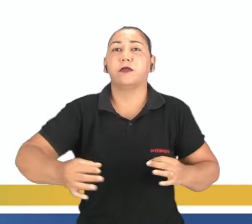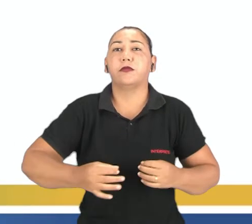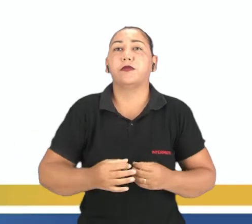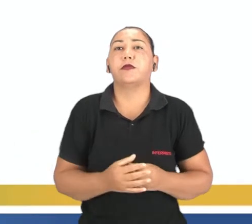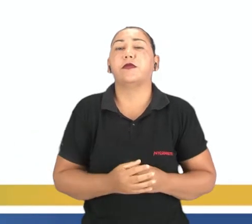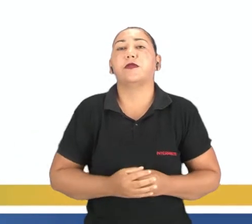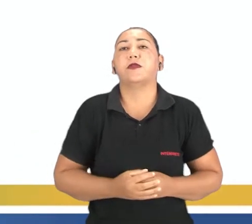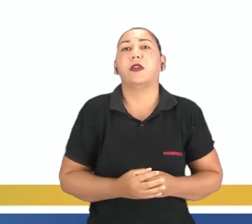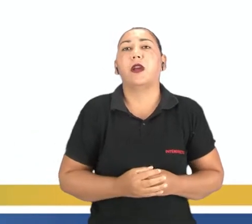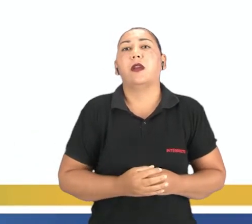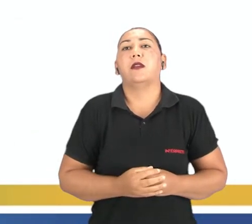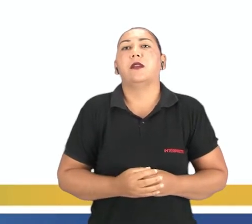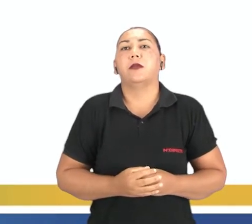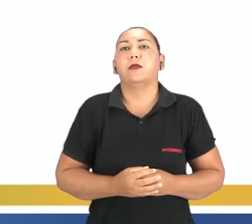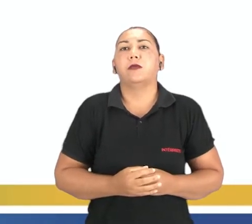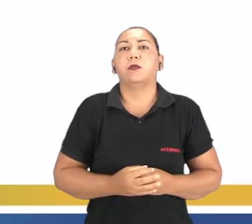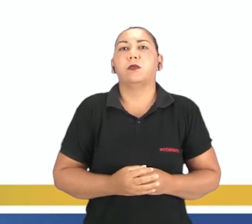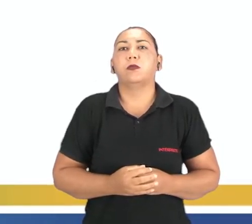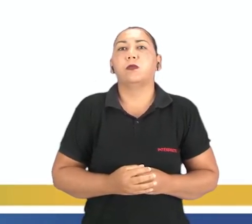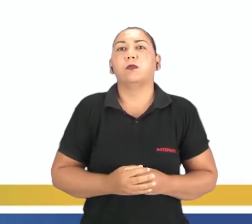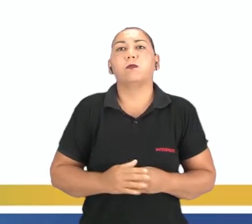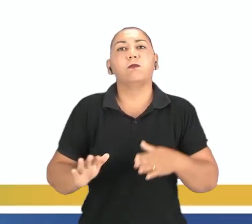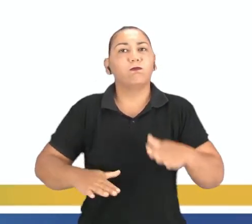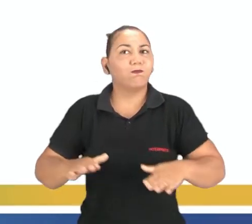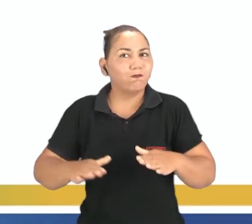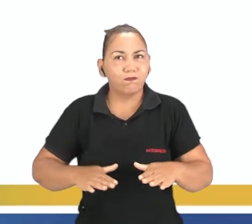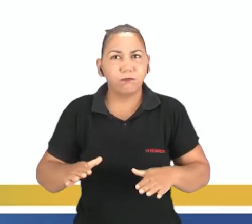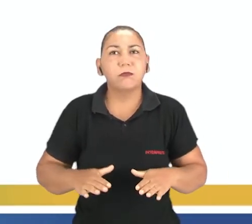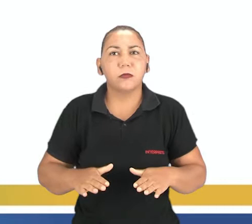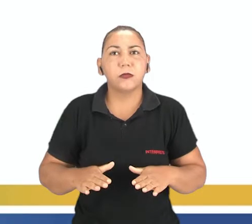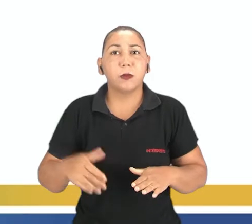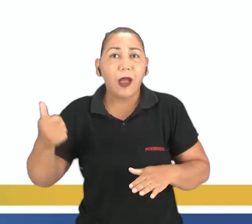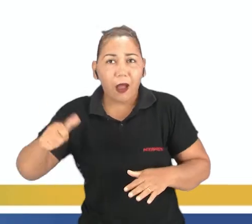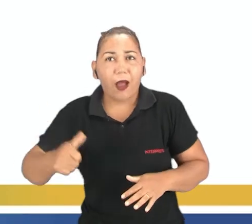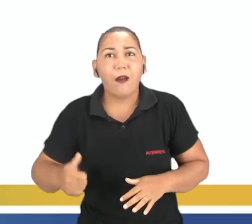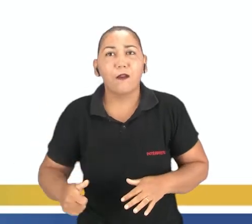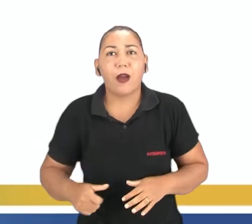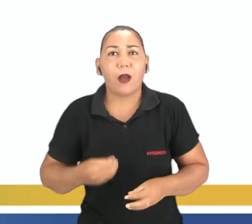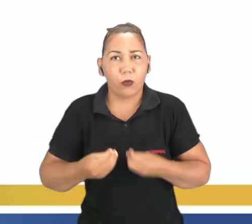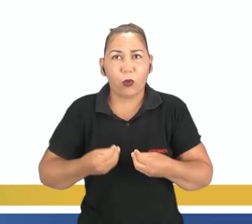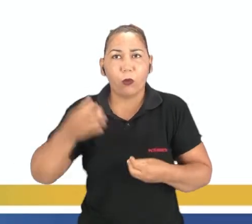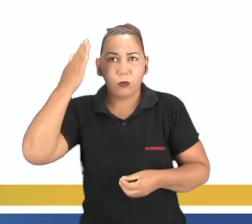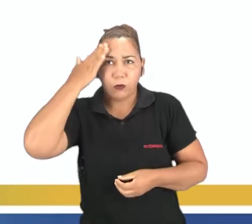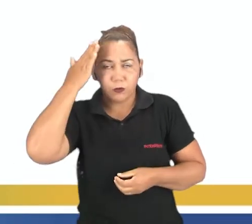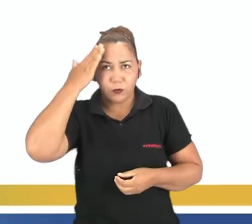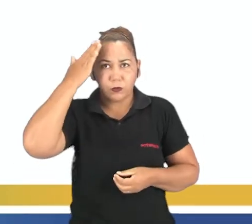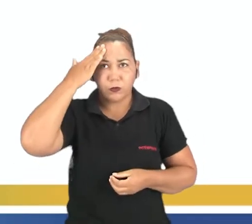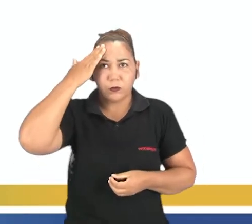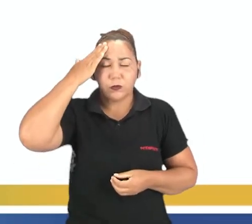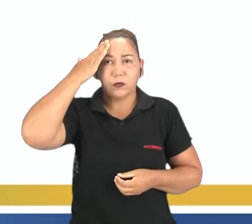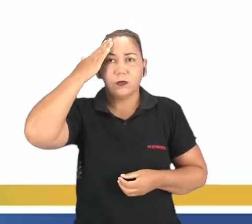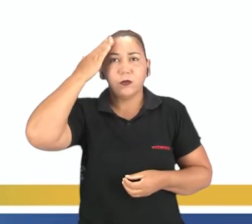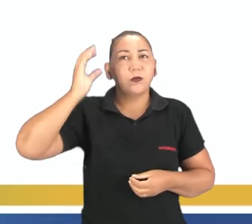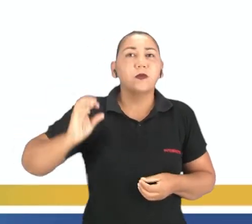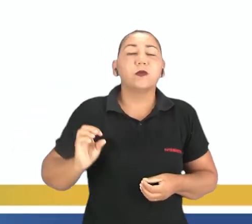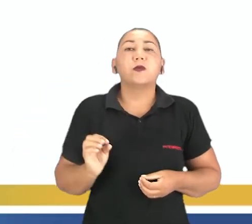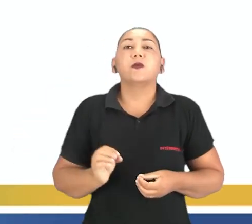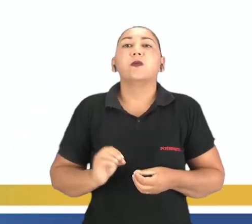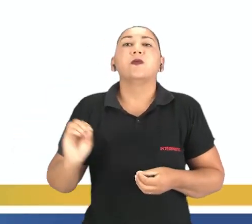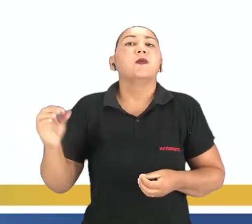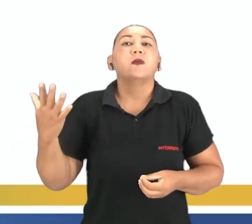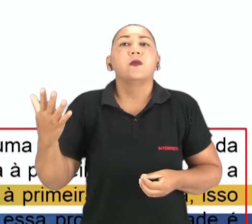são diretamente proporcionais na situação avaliada. Então, vamos entender agora como é que funciona a ideia de